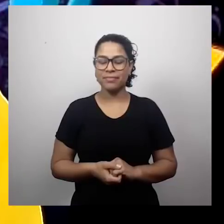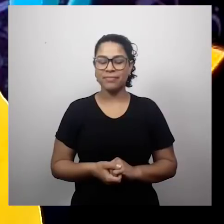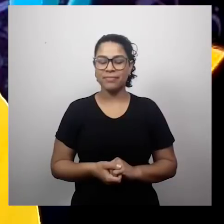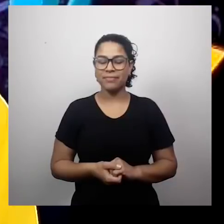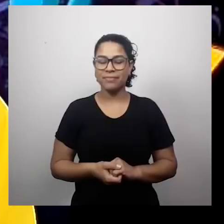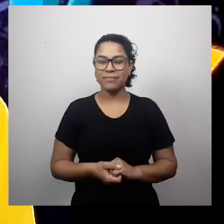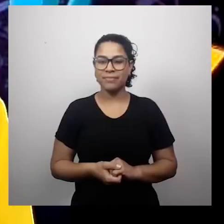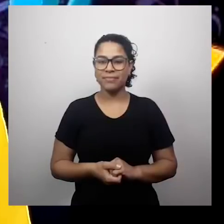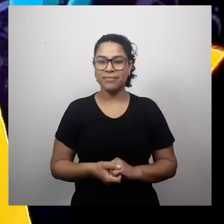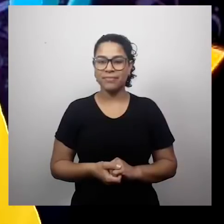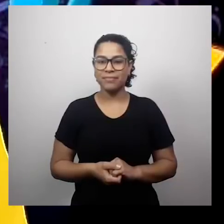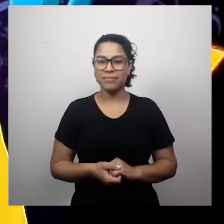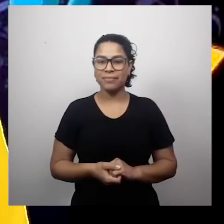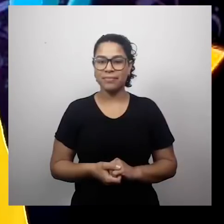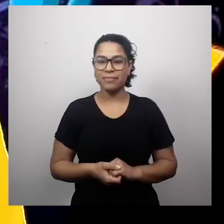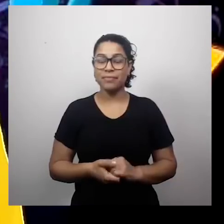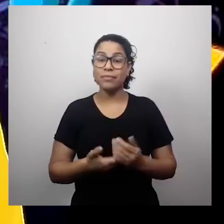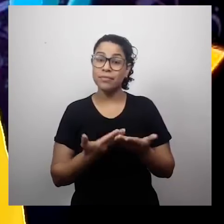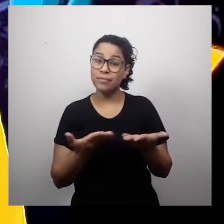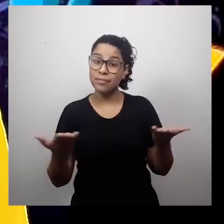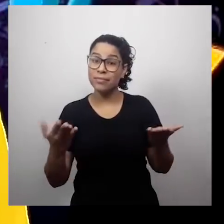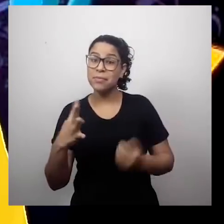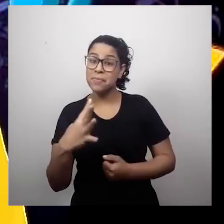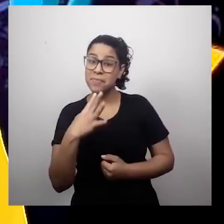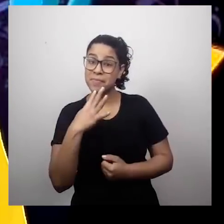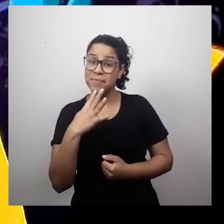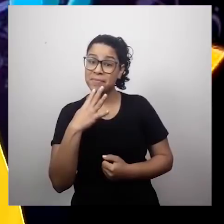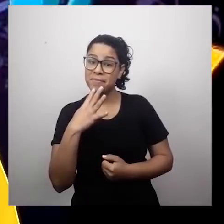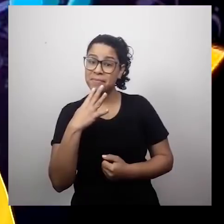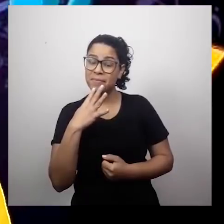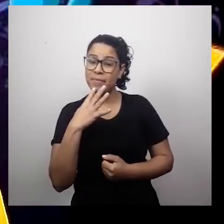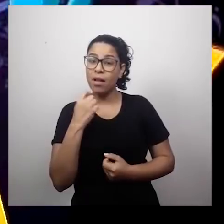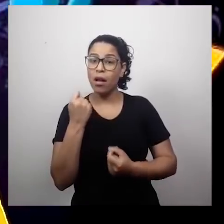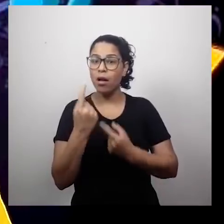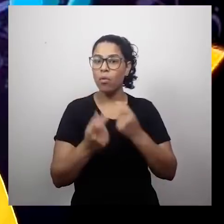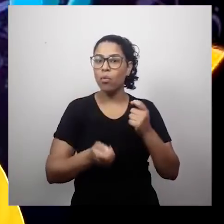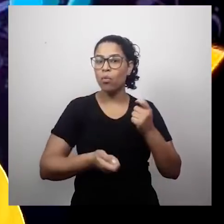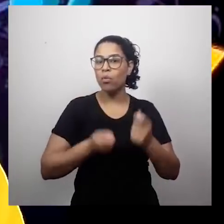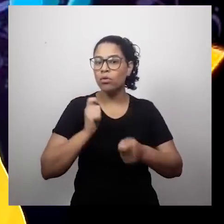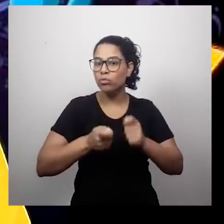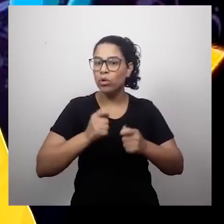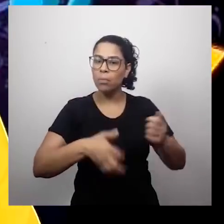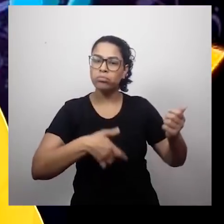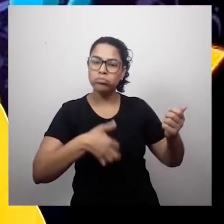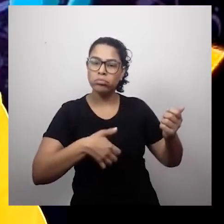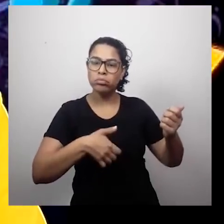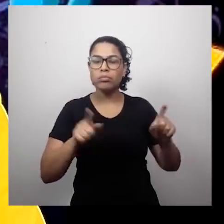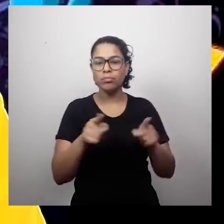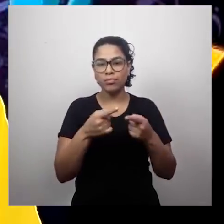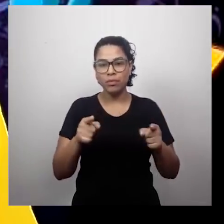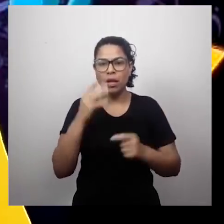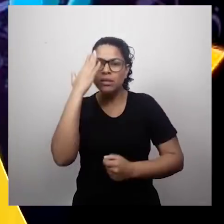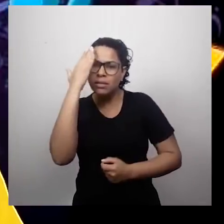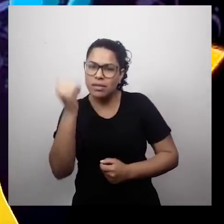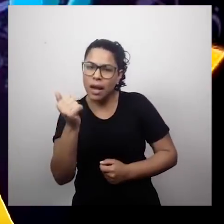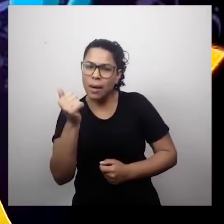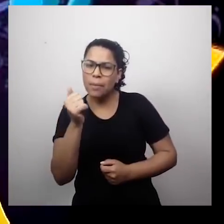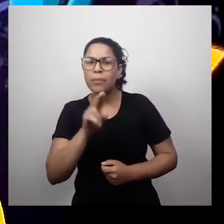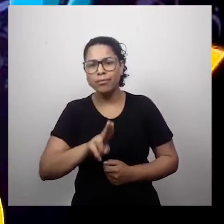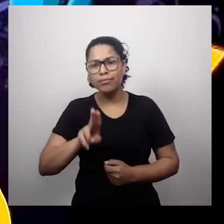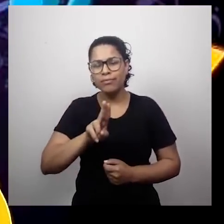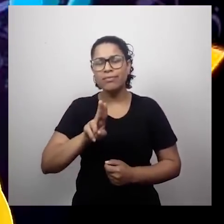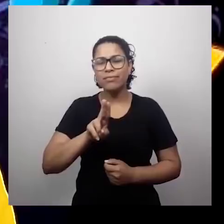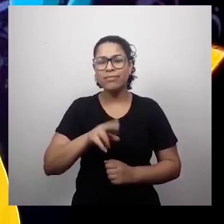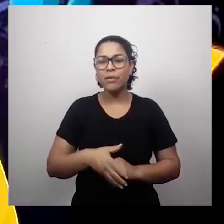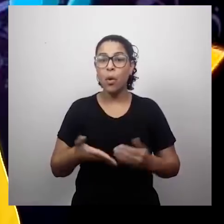any musical instrument? Você conhece algum instrumento musical? Sabe tocar algum? Que tal